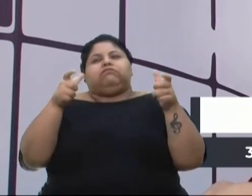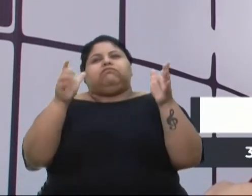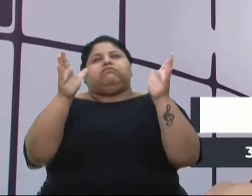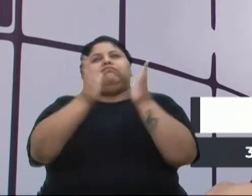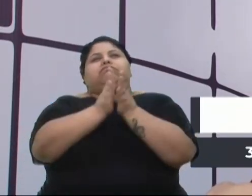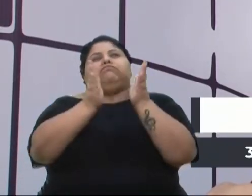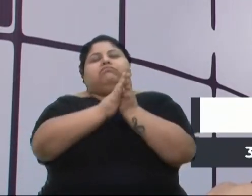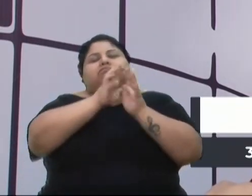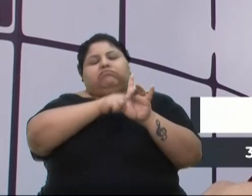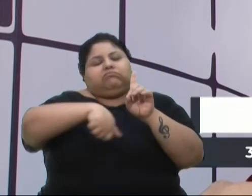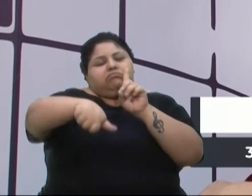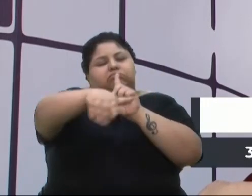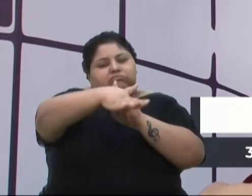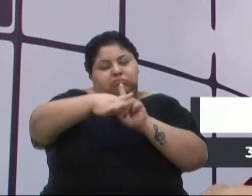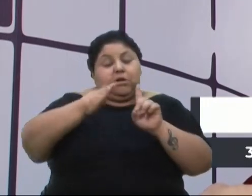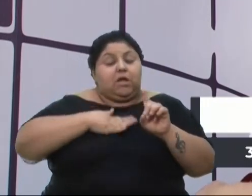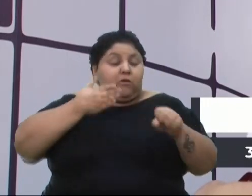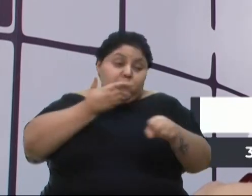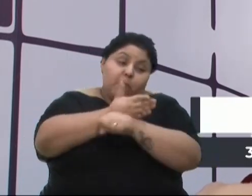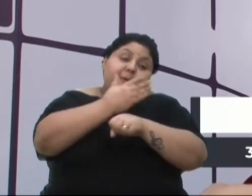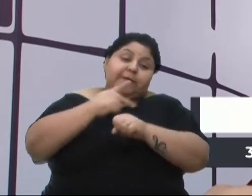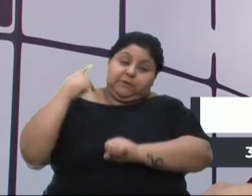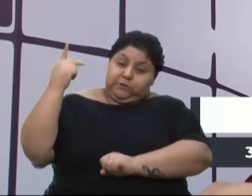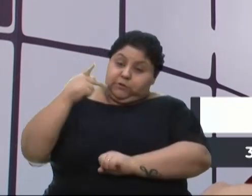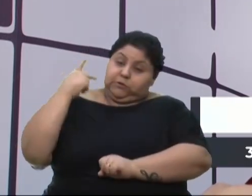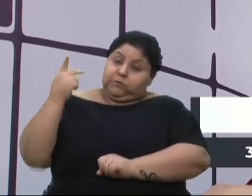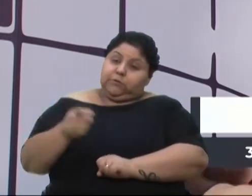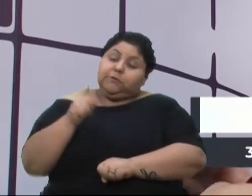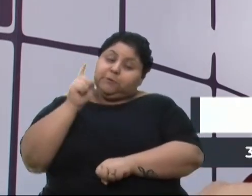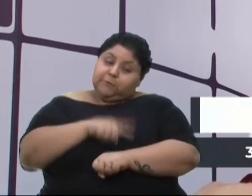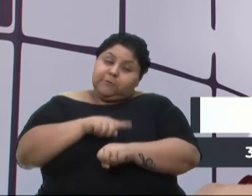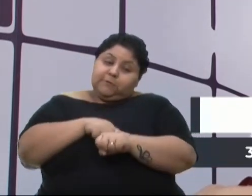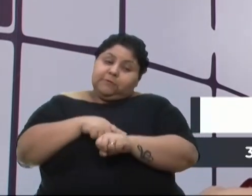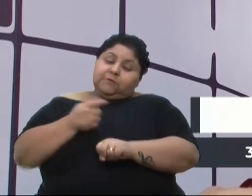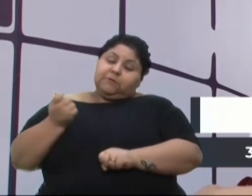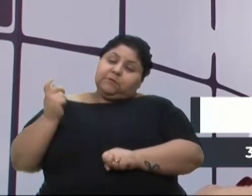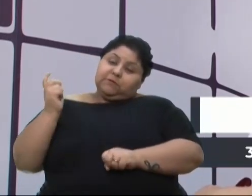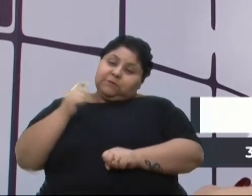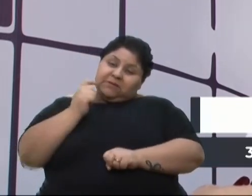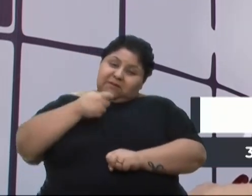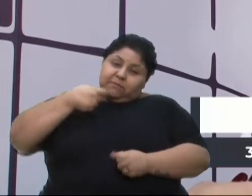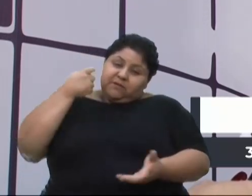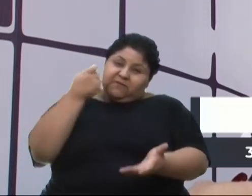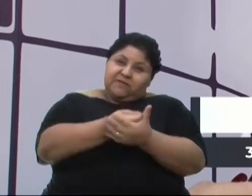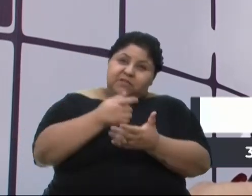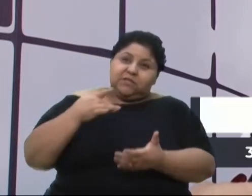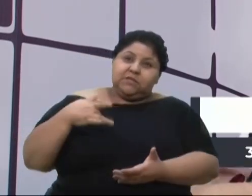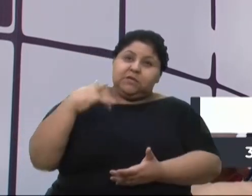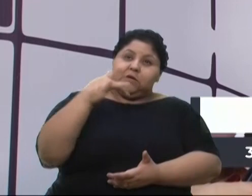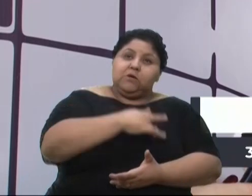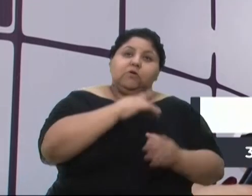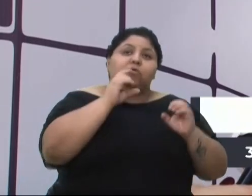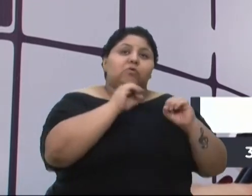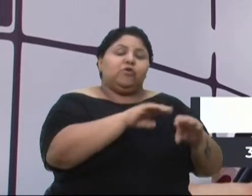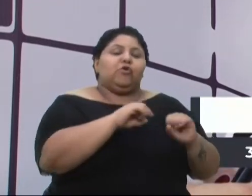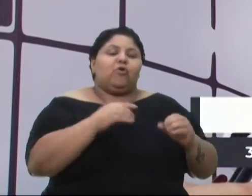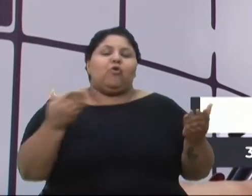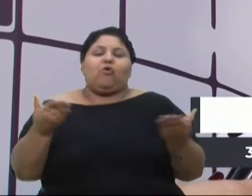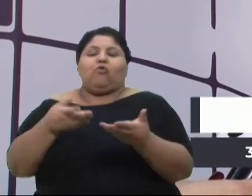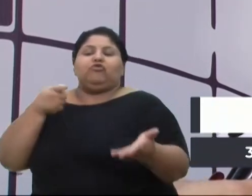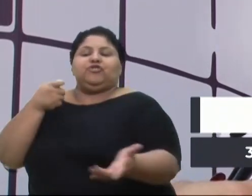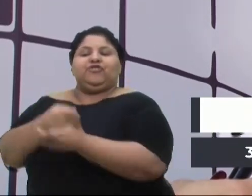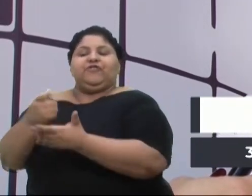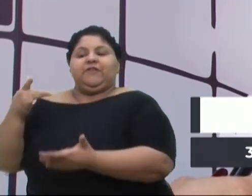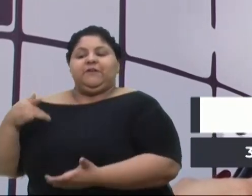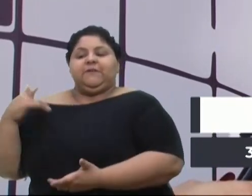Eu participo da política faz tempo e sempre se defendia saúde e educação. Hoje se defende saúde,